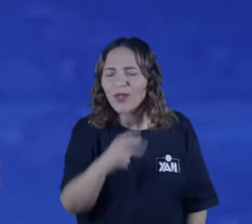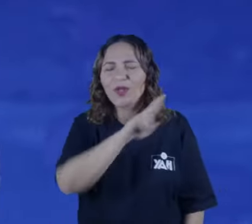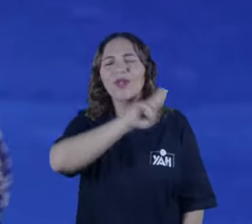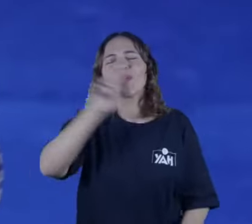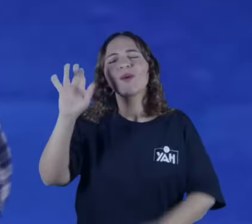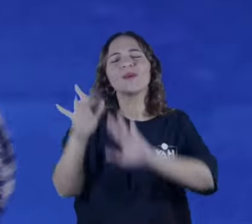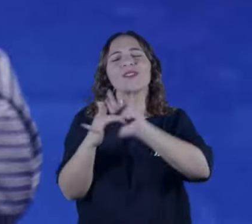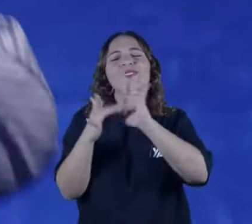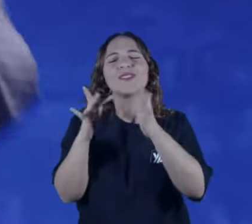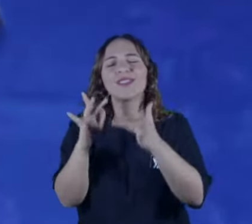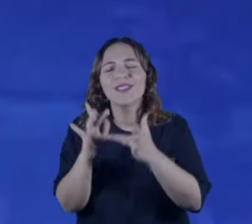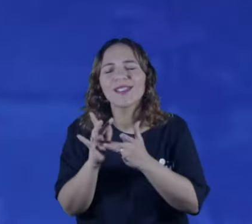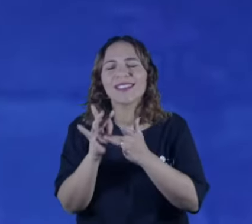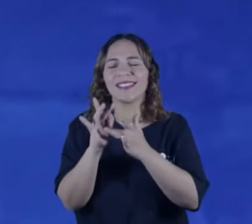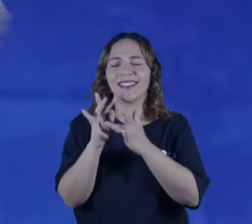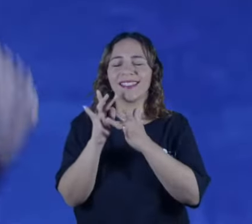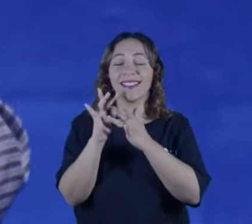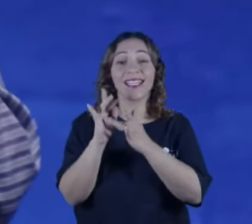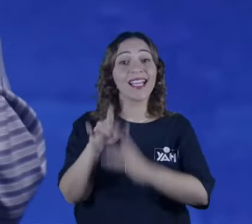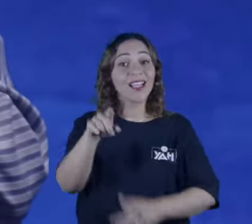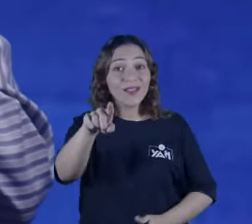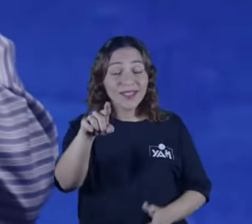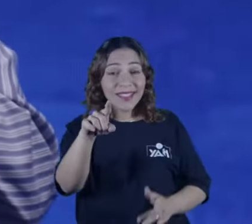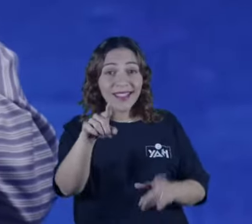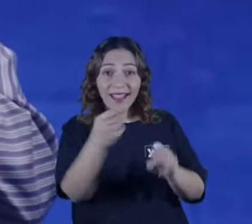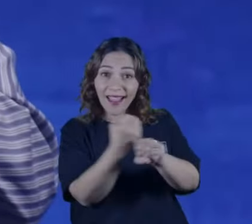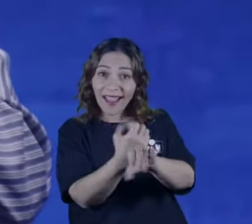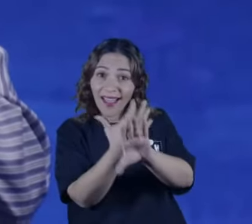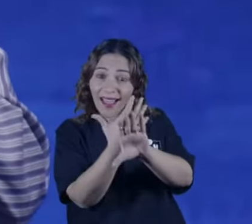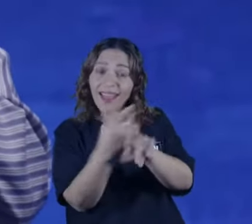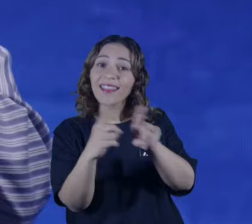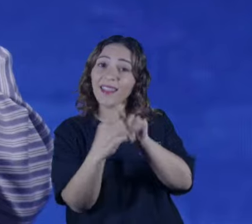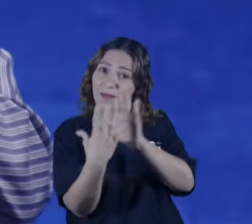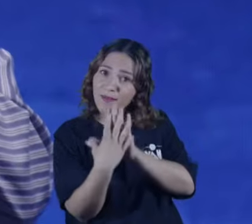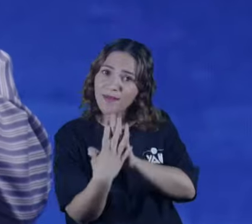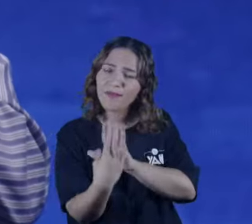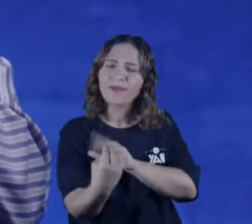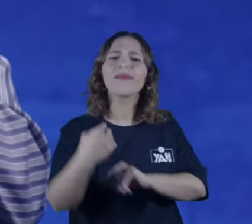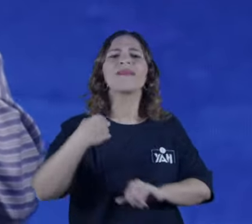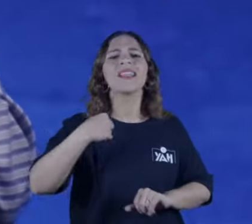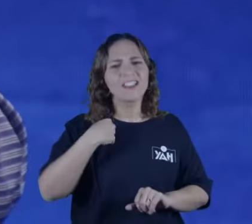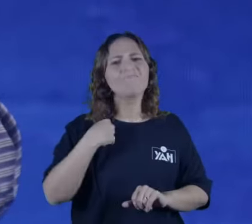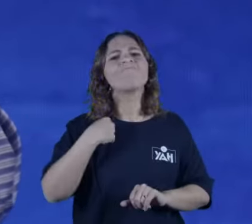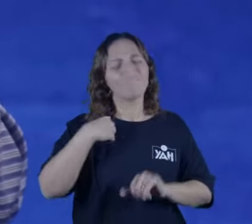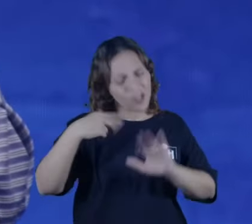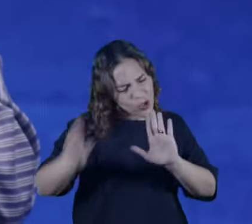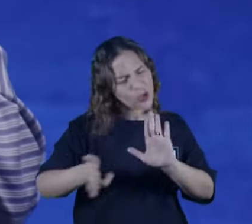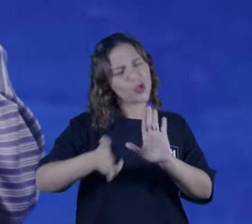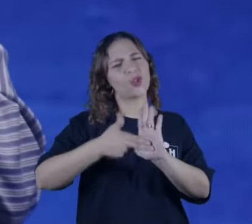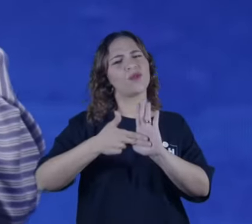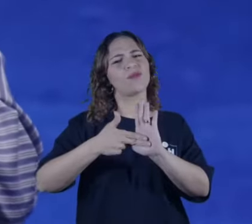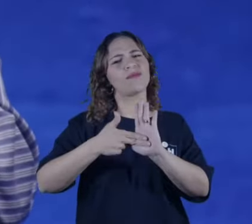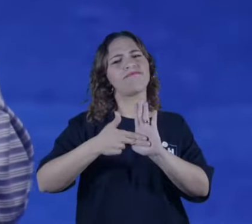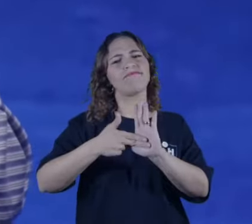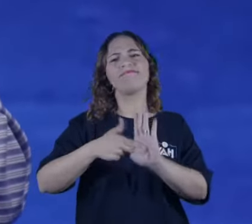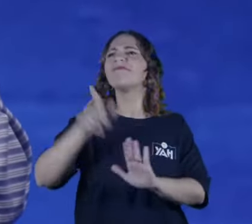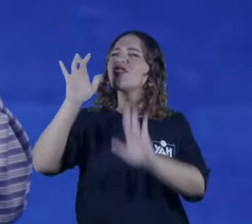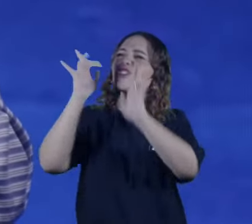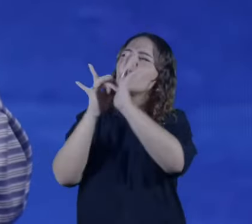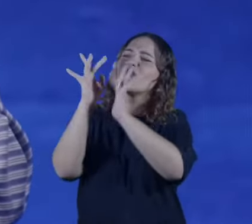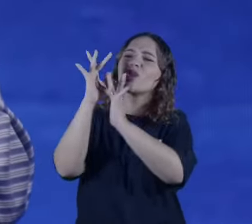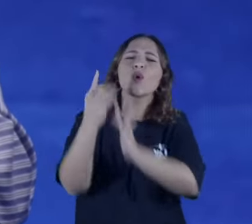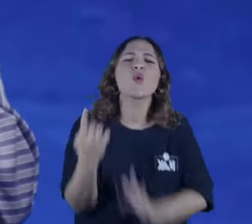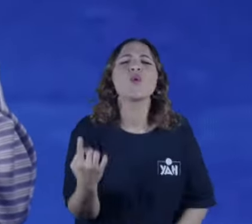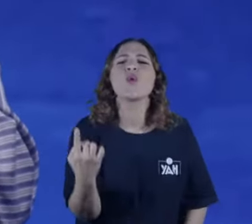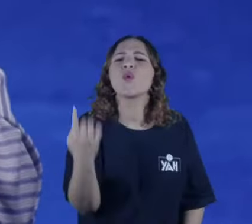de Jesus. E você que está aí em casa, declare: eu reconheço Jesus como meu único